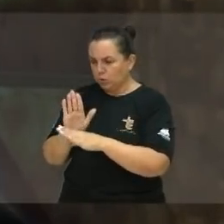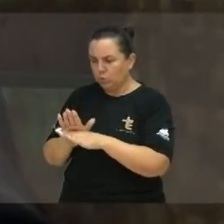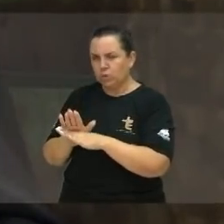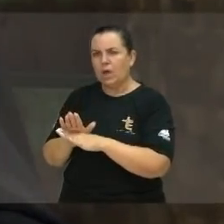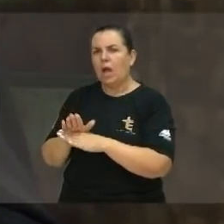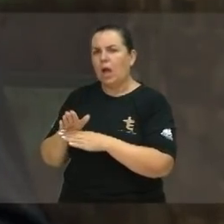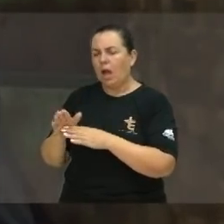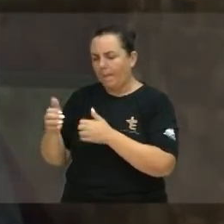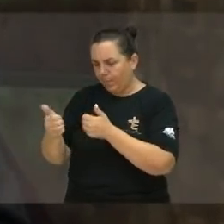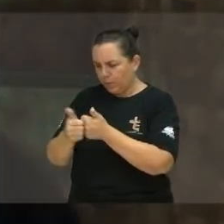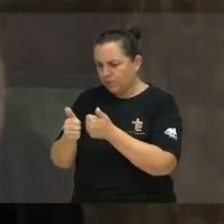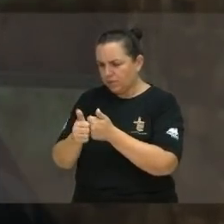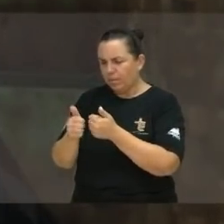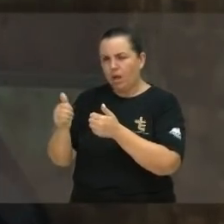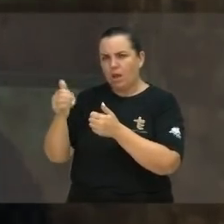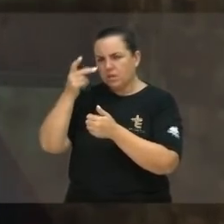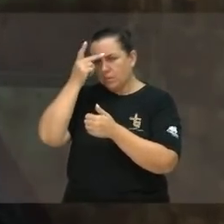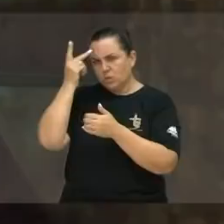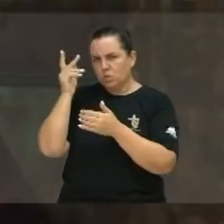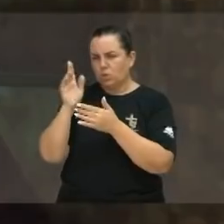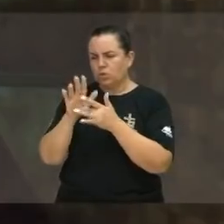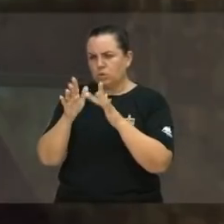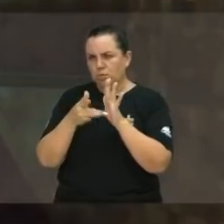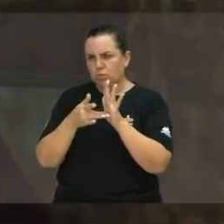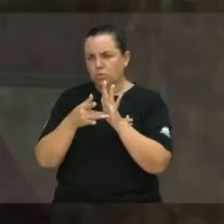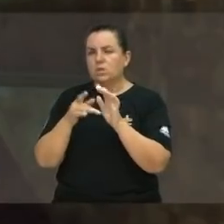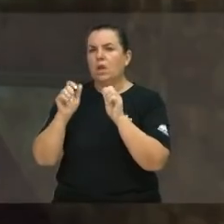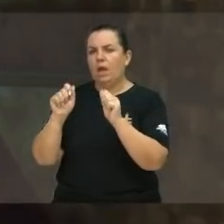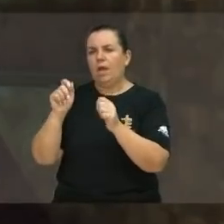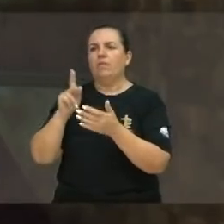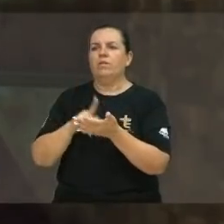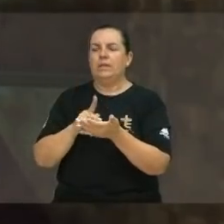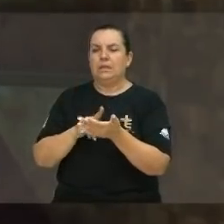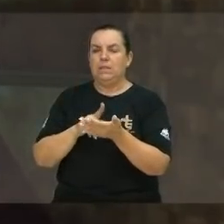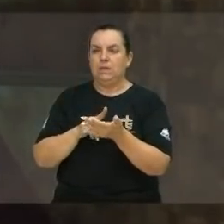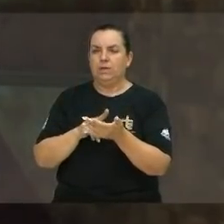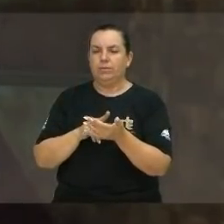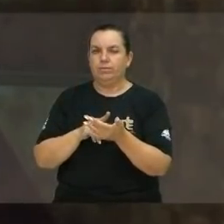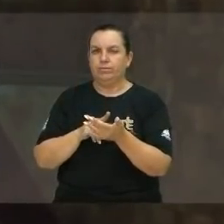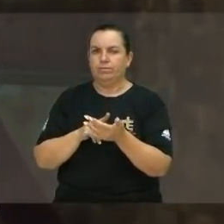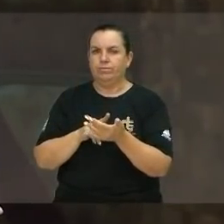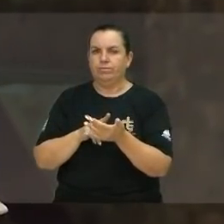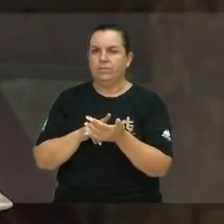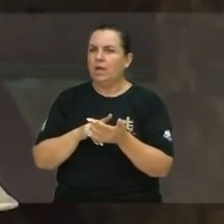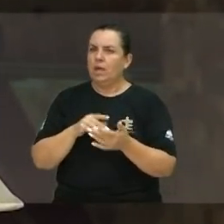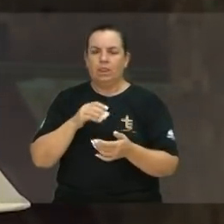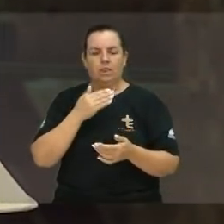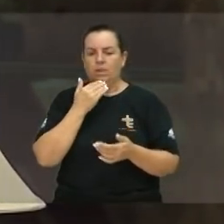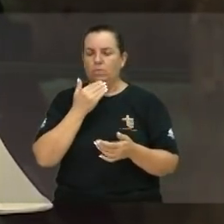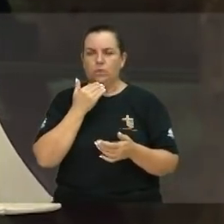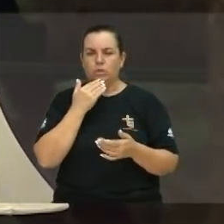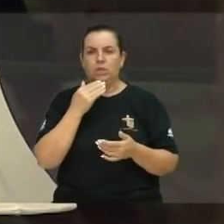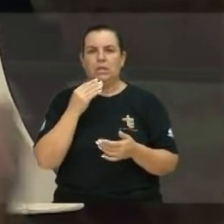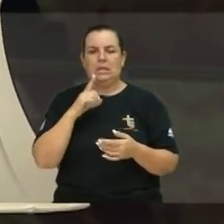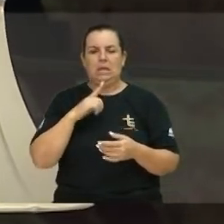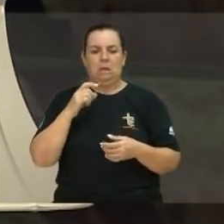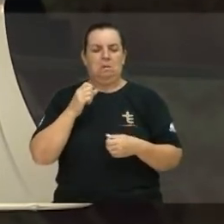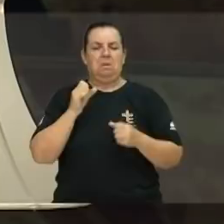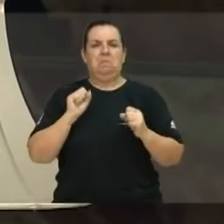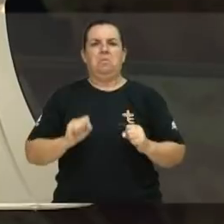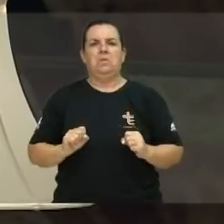outros de jesus e aproximar de jesus dos outros é é esse o sentido de autoridade